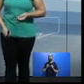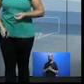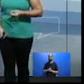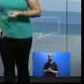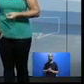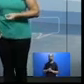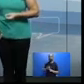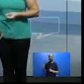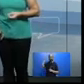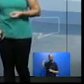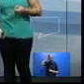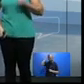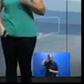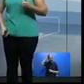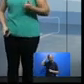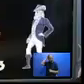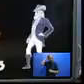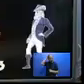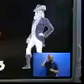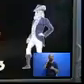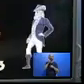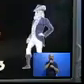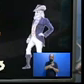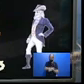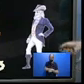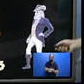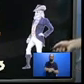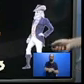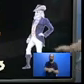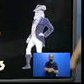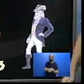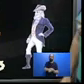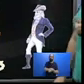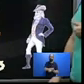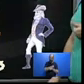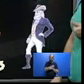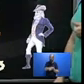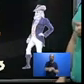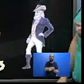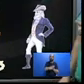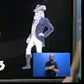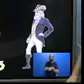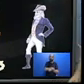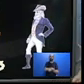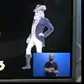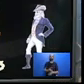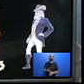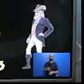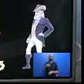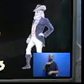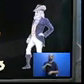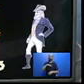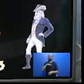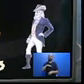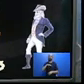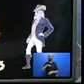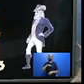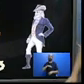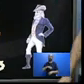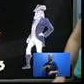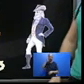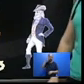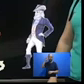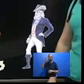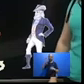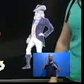Os índios brasileiros foram escravizados. Os portugueses saíram como dono de tudo e